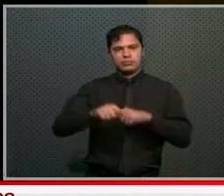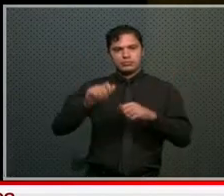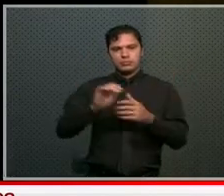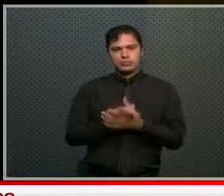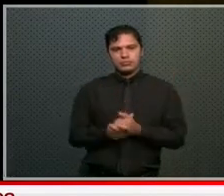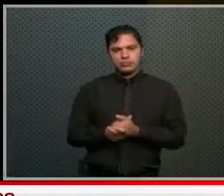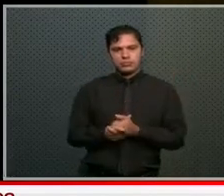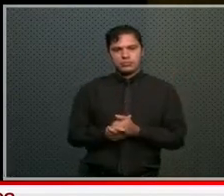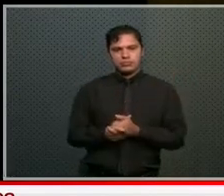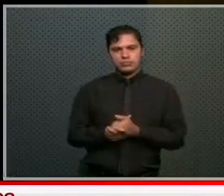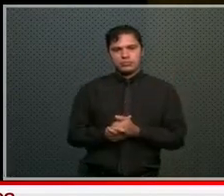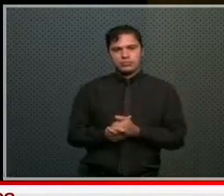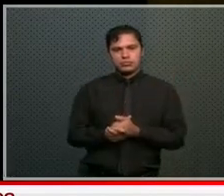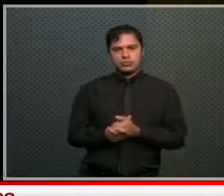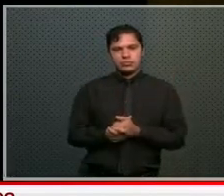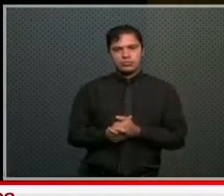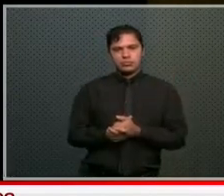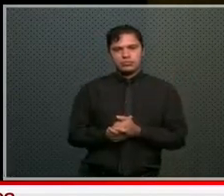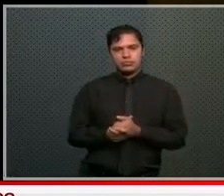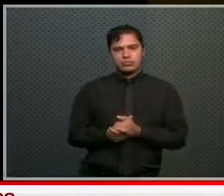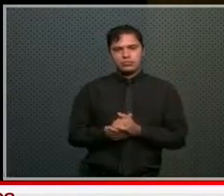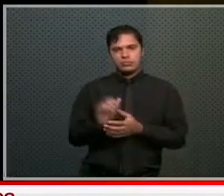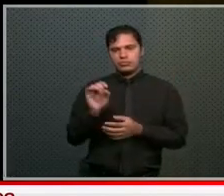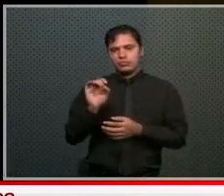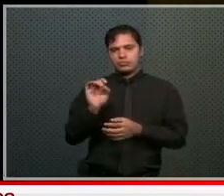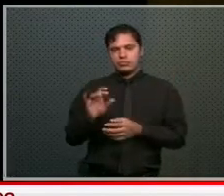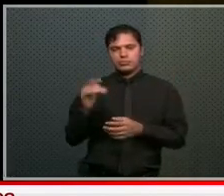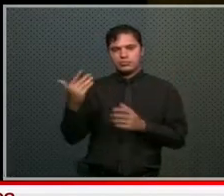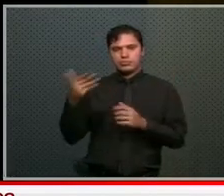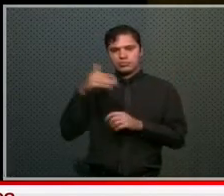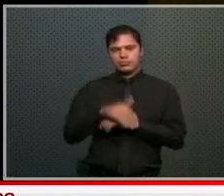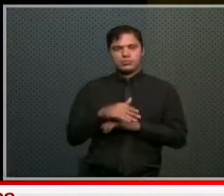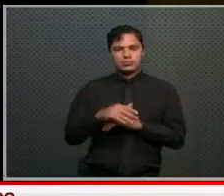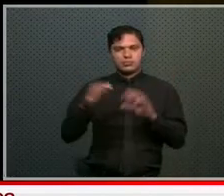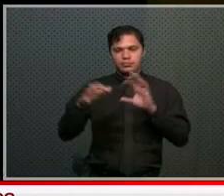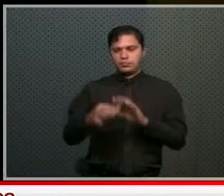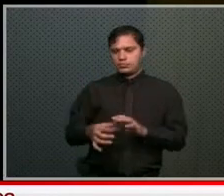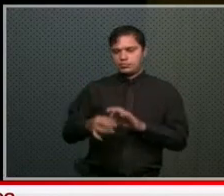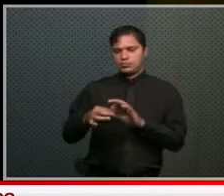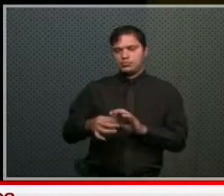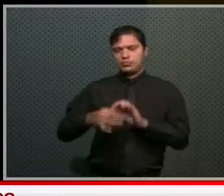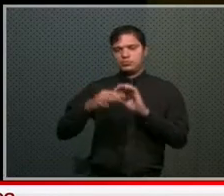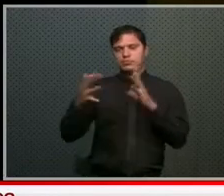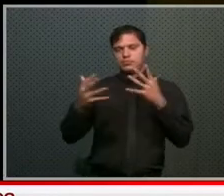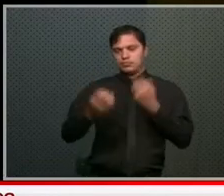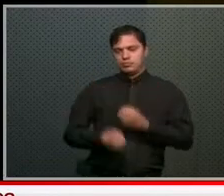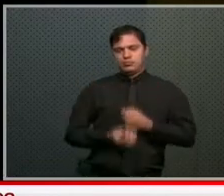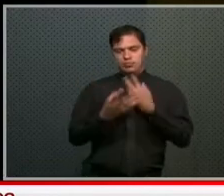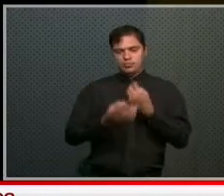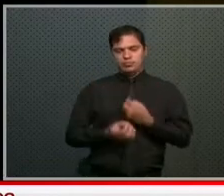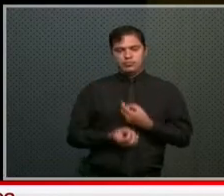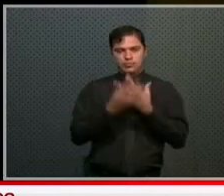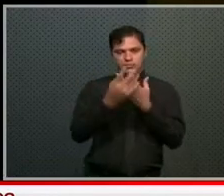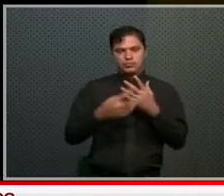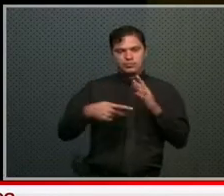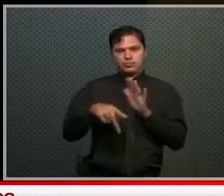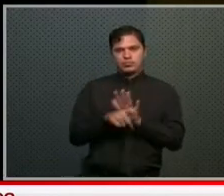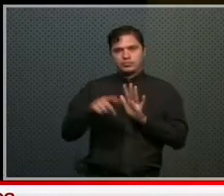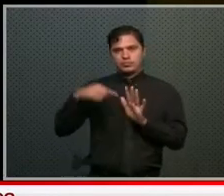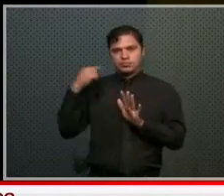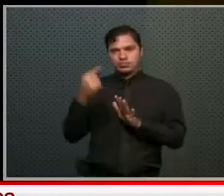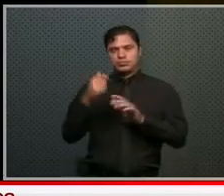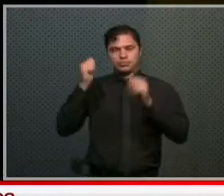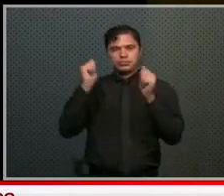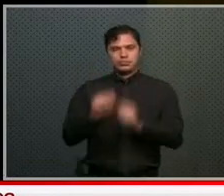em diferentes culturas e não apenas isso permitiu a produção de excedentes para que a gente também